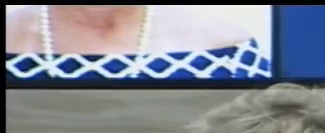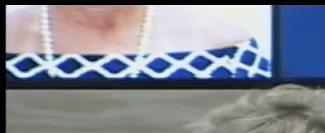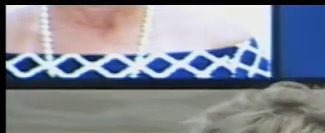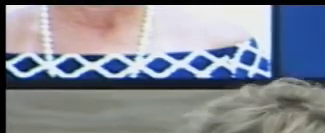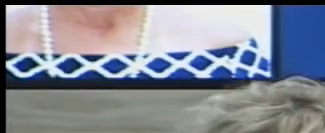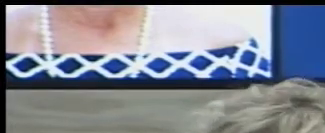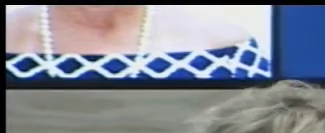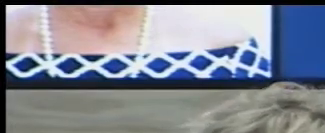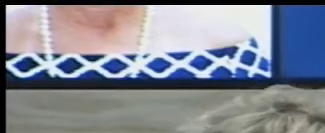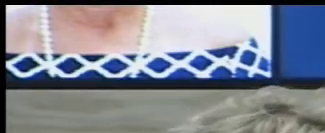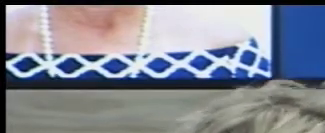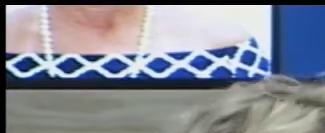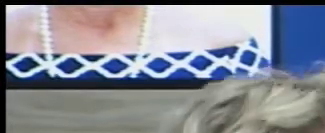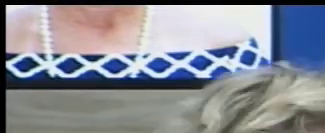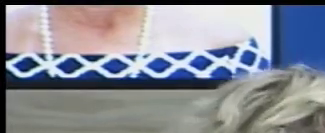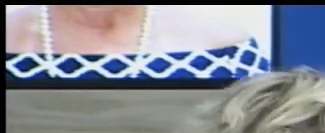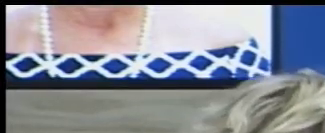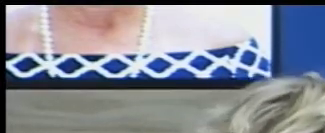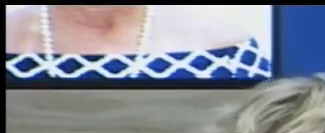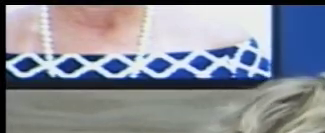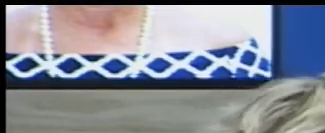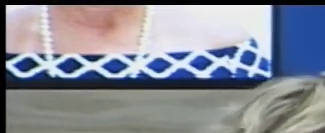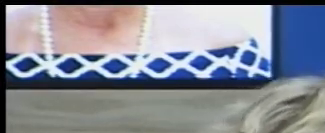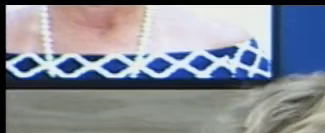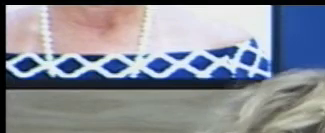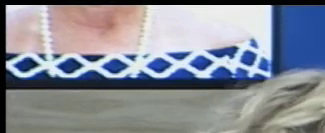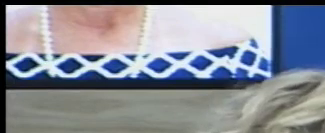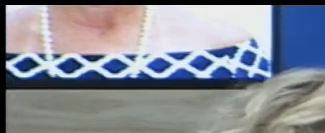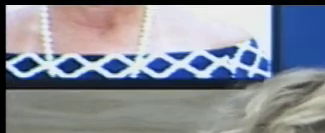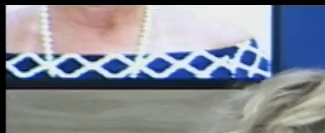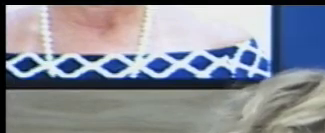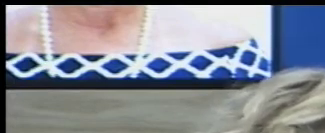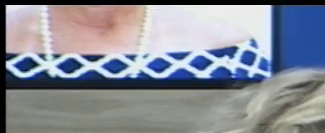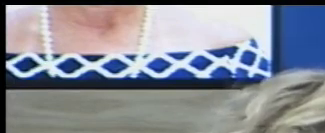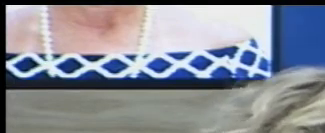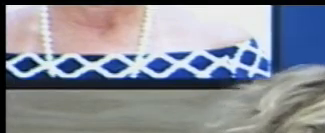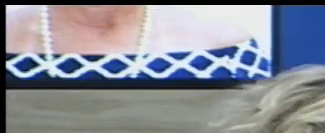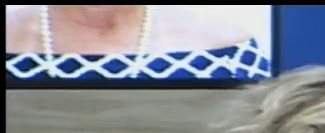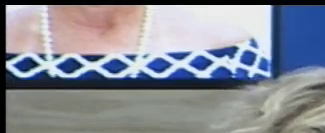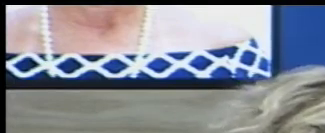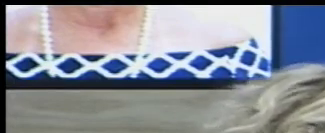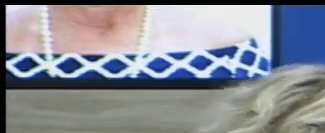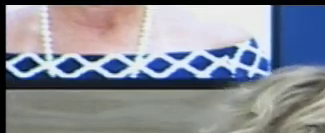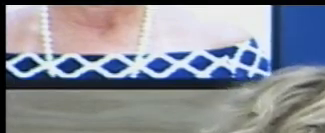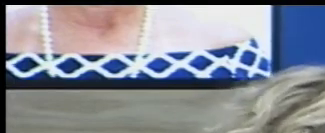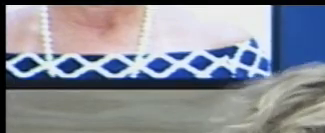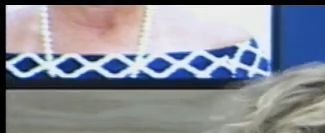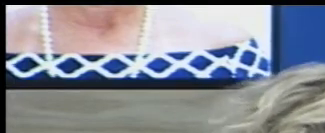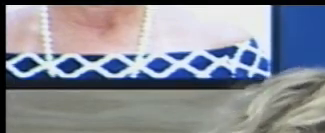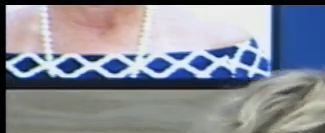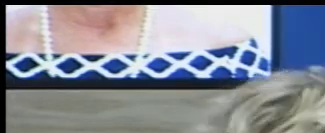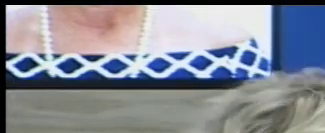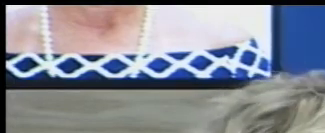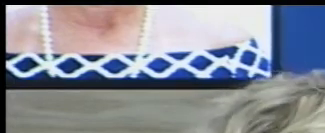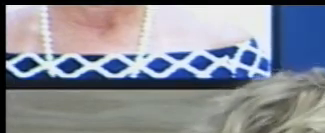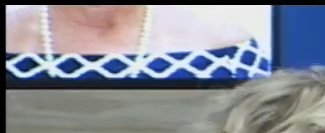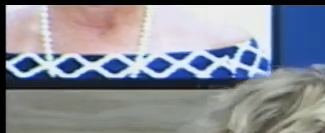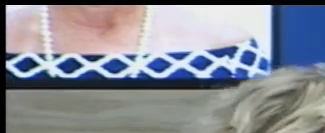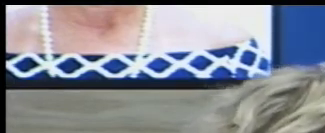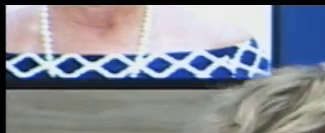do seio da casa ela não precisa aceitar isso isso não é